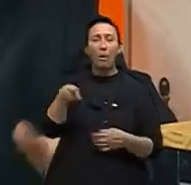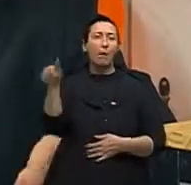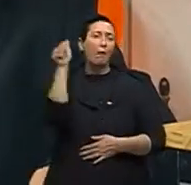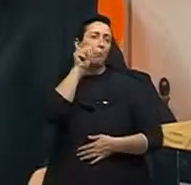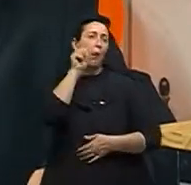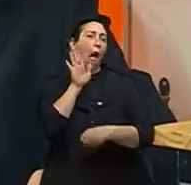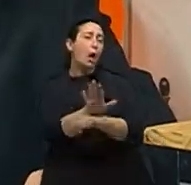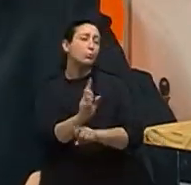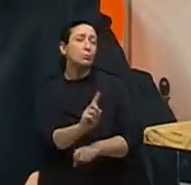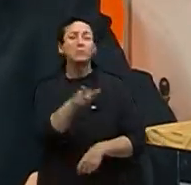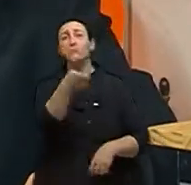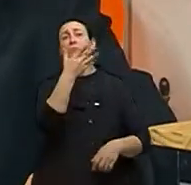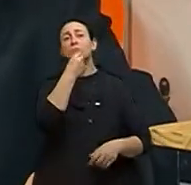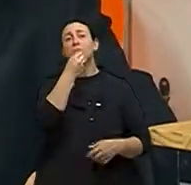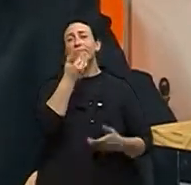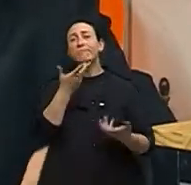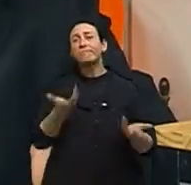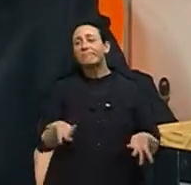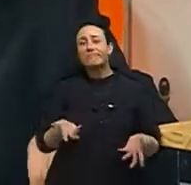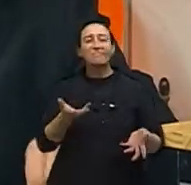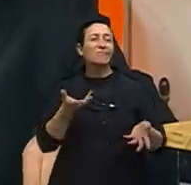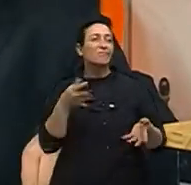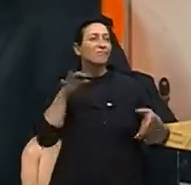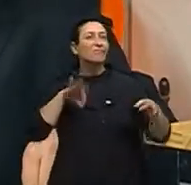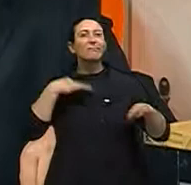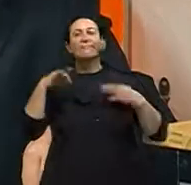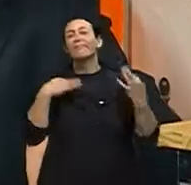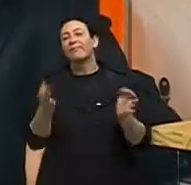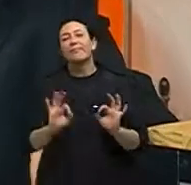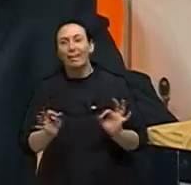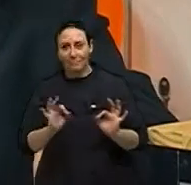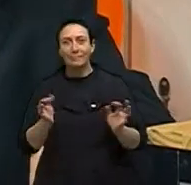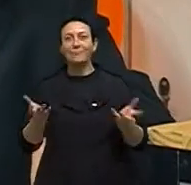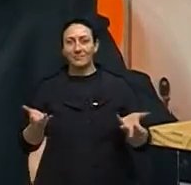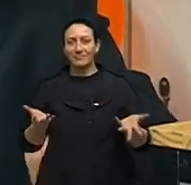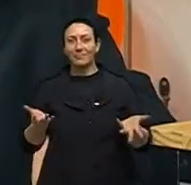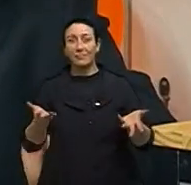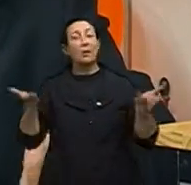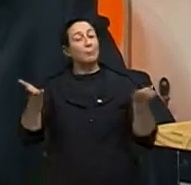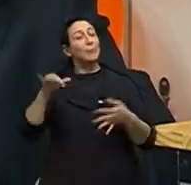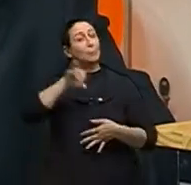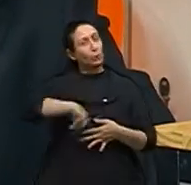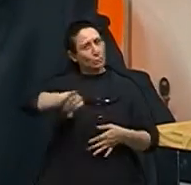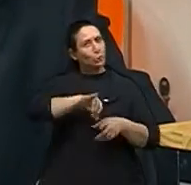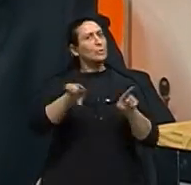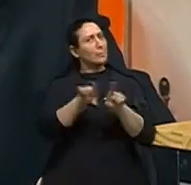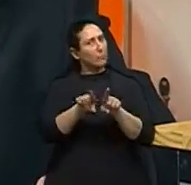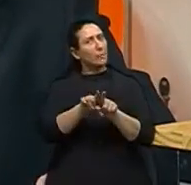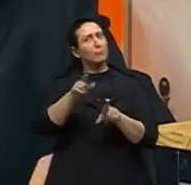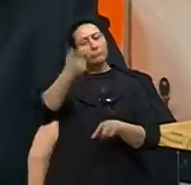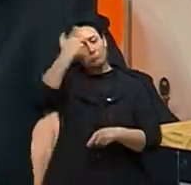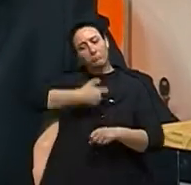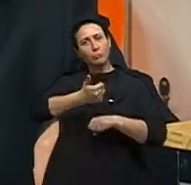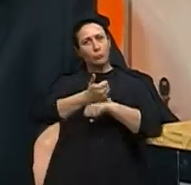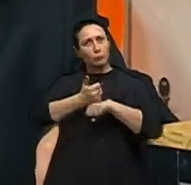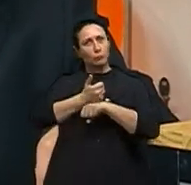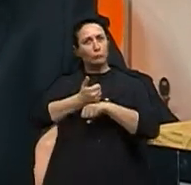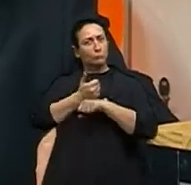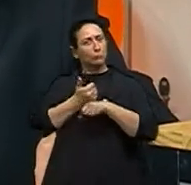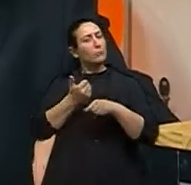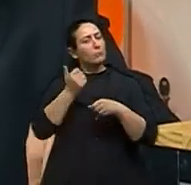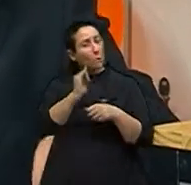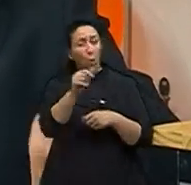procura ajuda e também é importante do profissional oferecer isso no pós-operatório a gente vê que